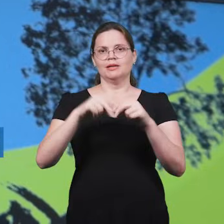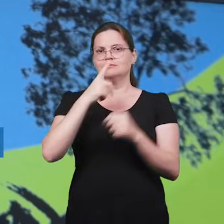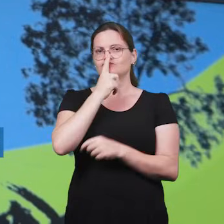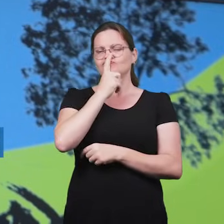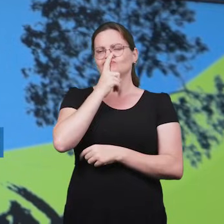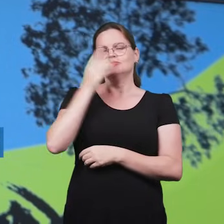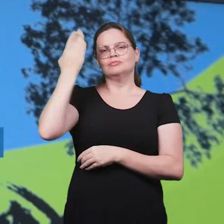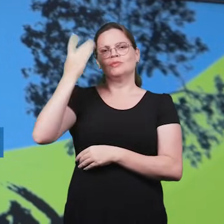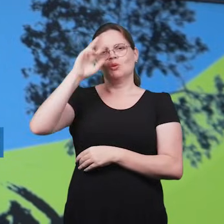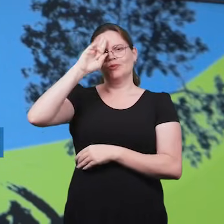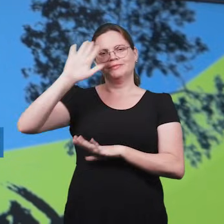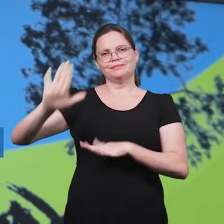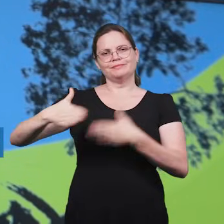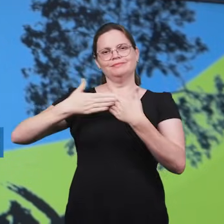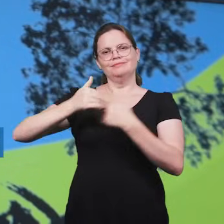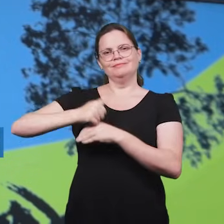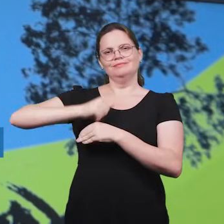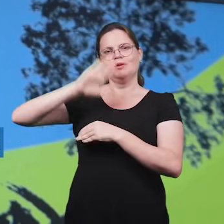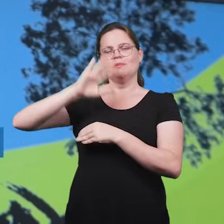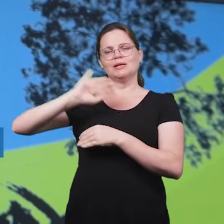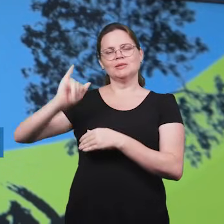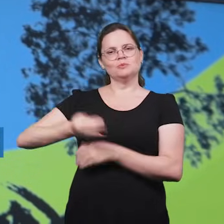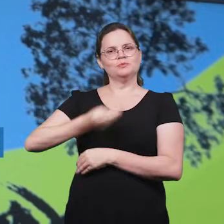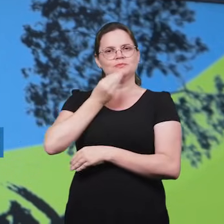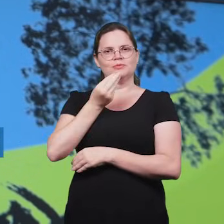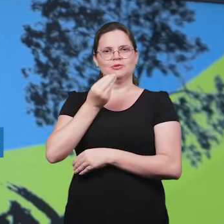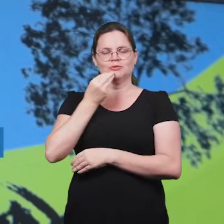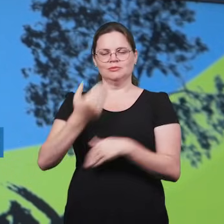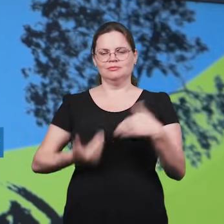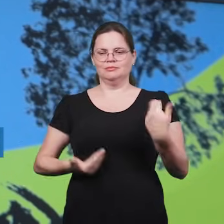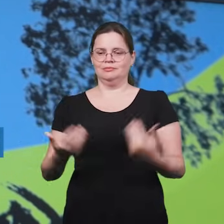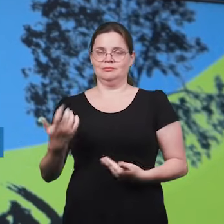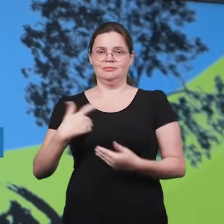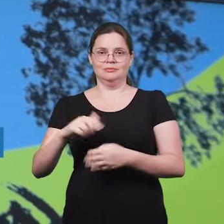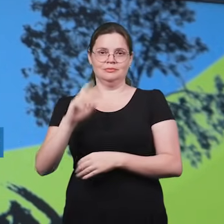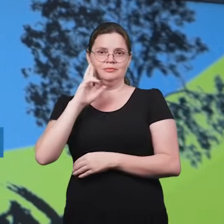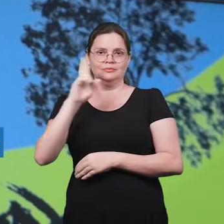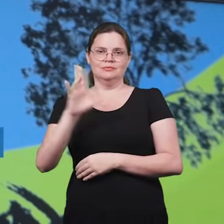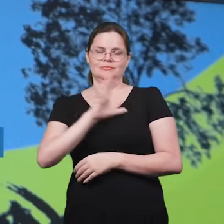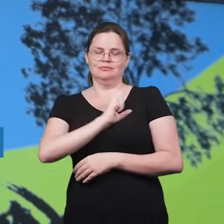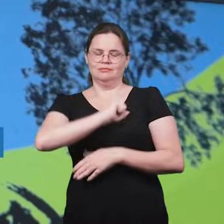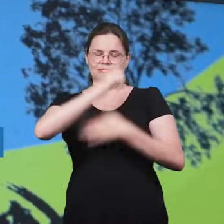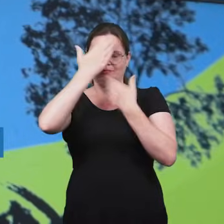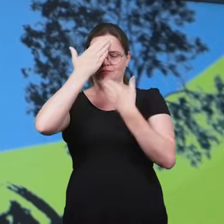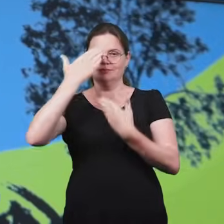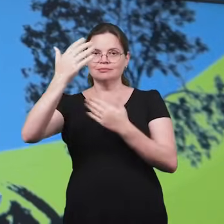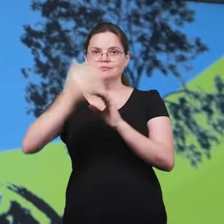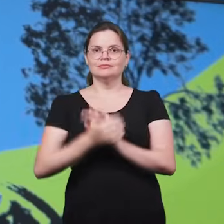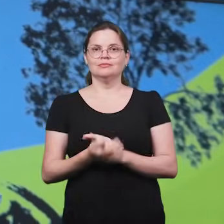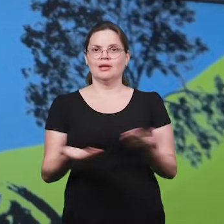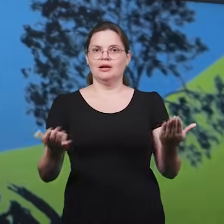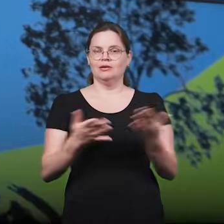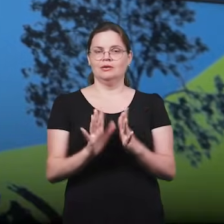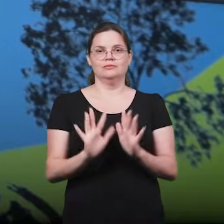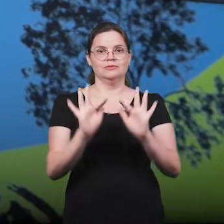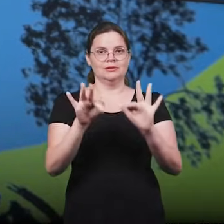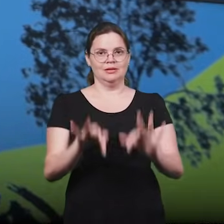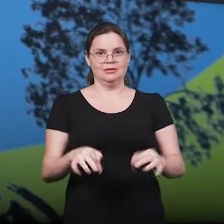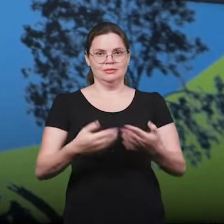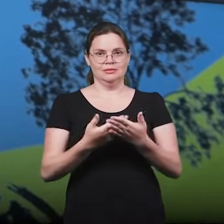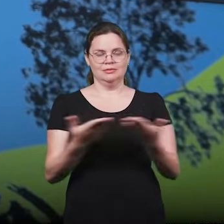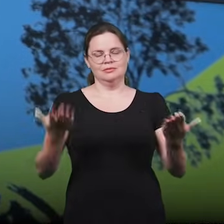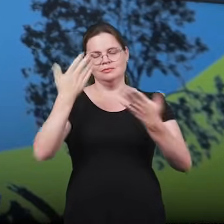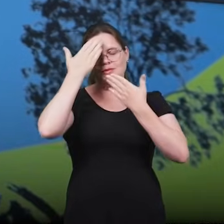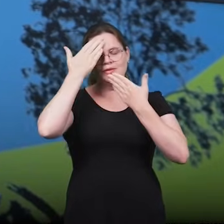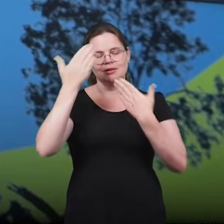Senhor ampliada por mais uma oportunidade de servi-lo com muita gratidão. Nós vamos encerrando por aqui, gratos